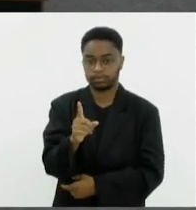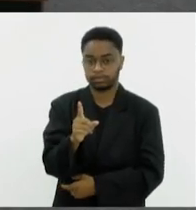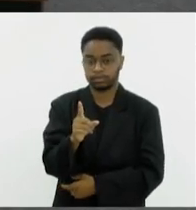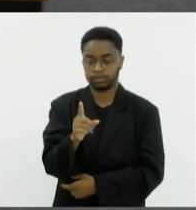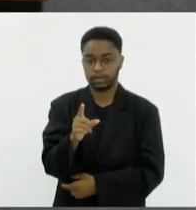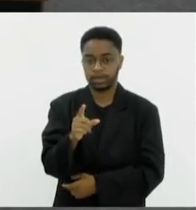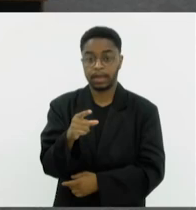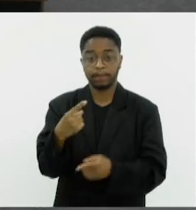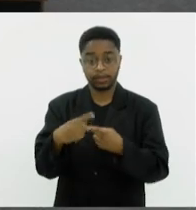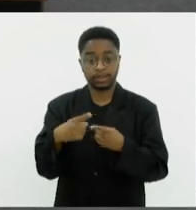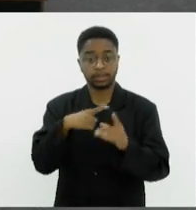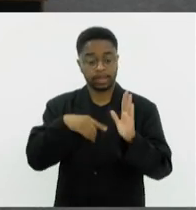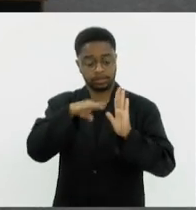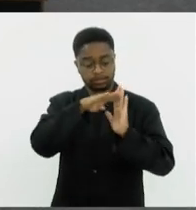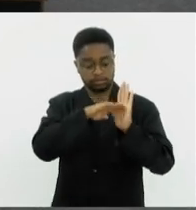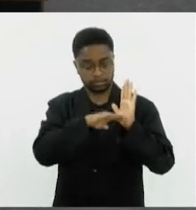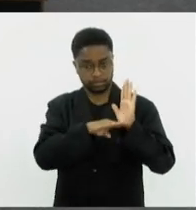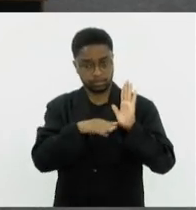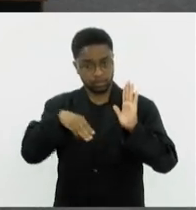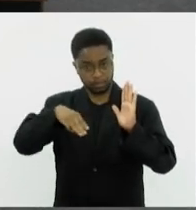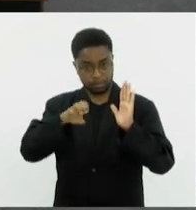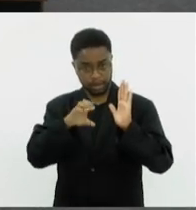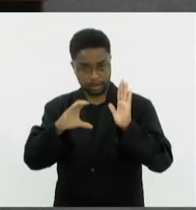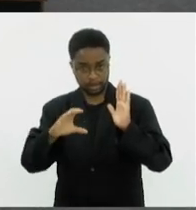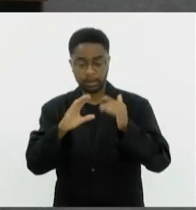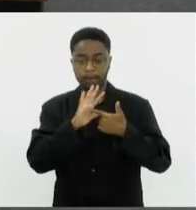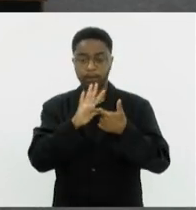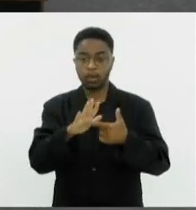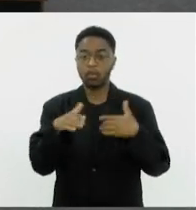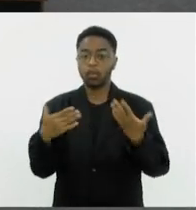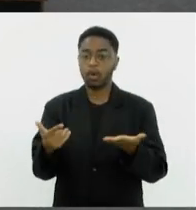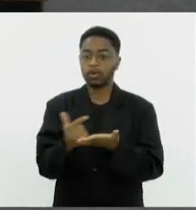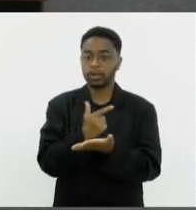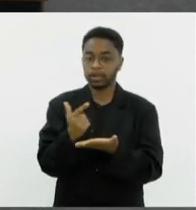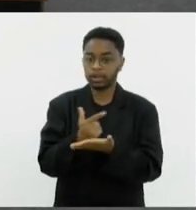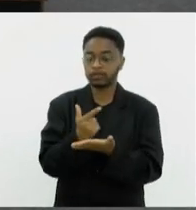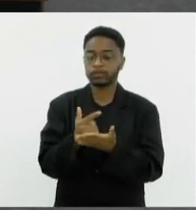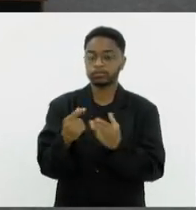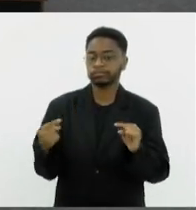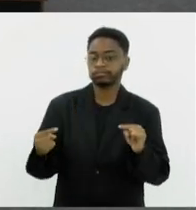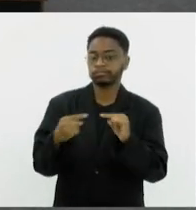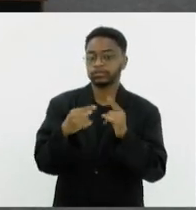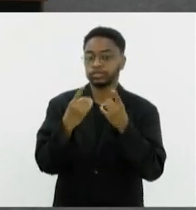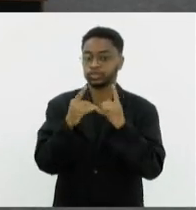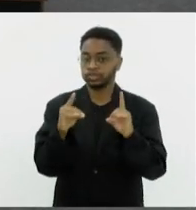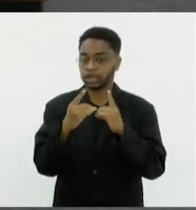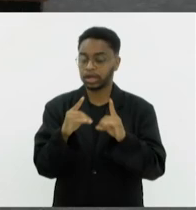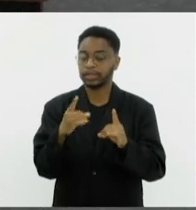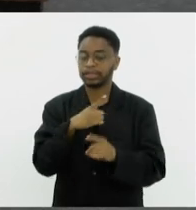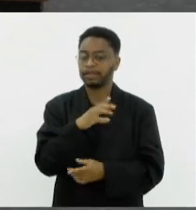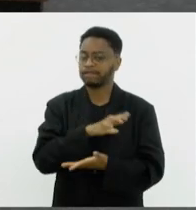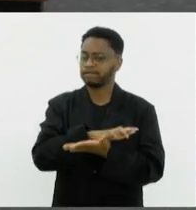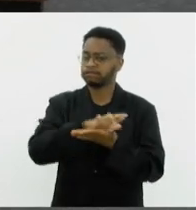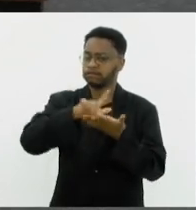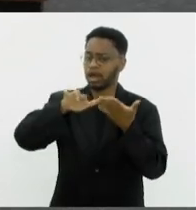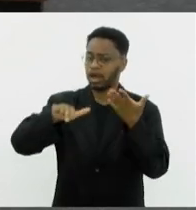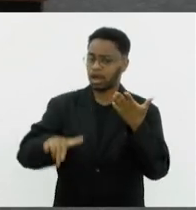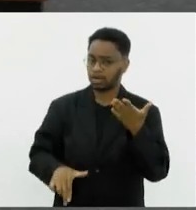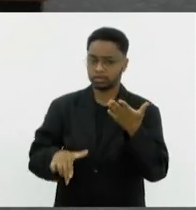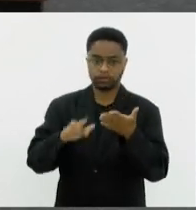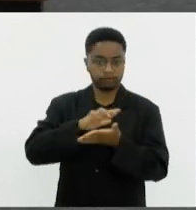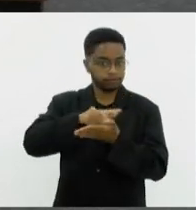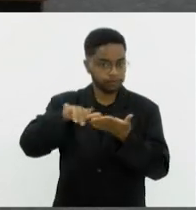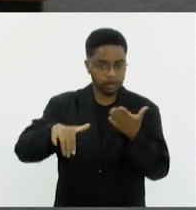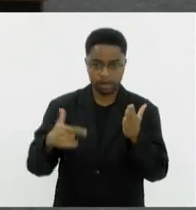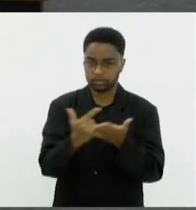Existe uma lista do MEC de obras literárias, de livros paradidáticos, que tem centenas,